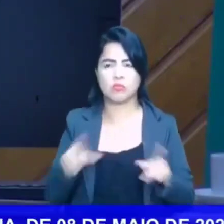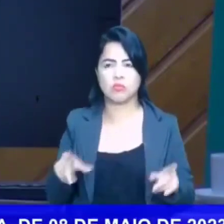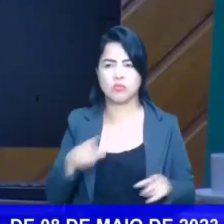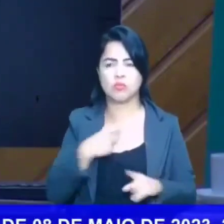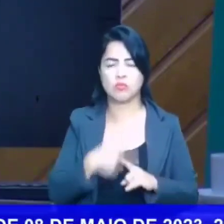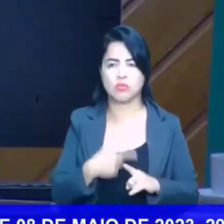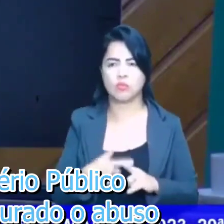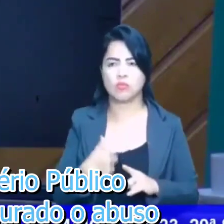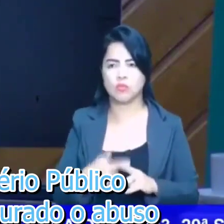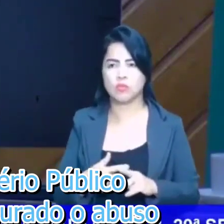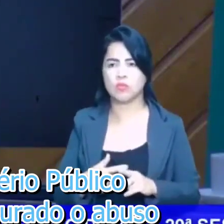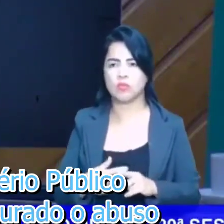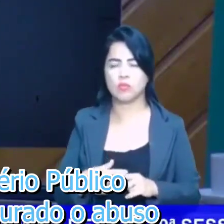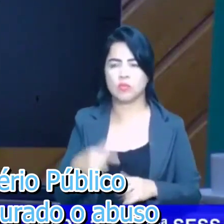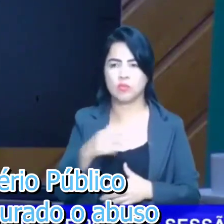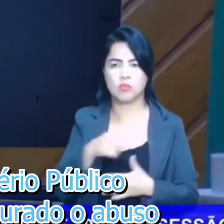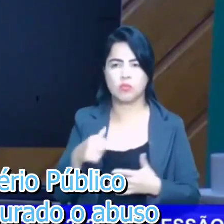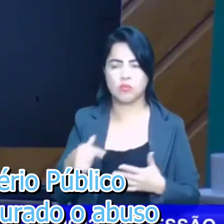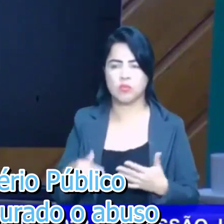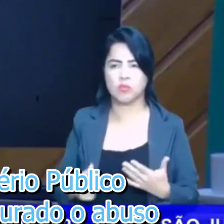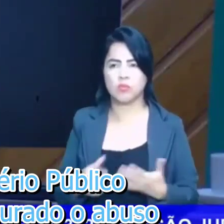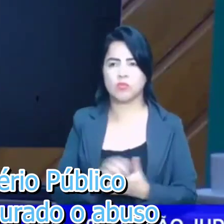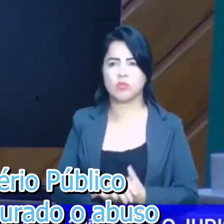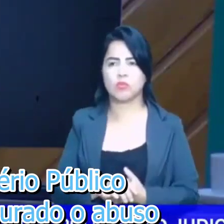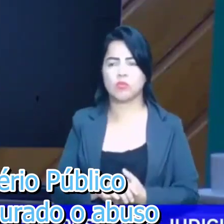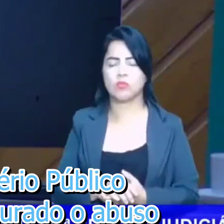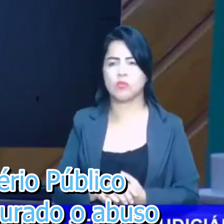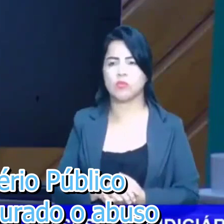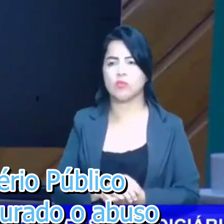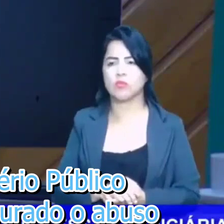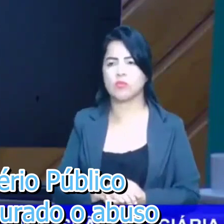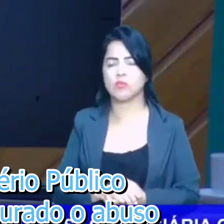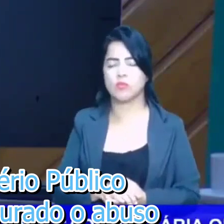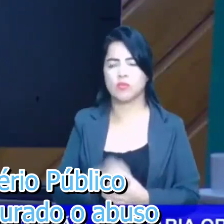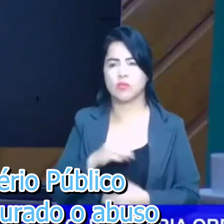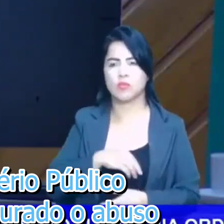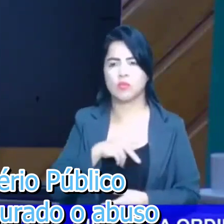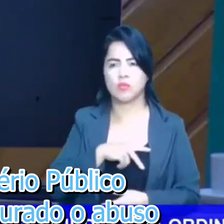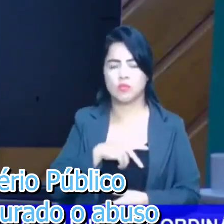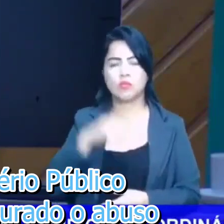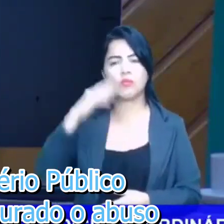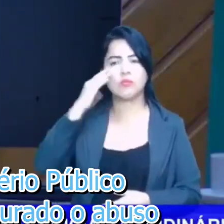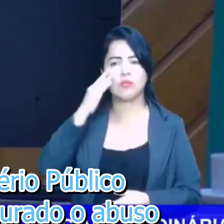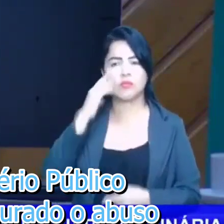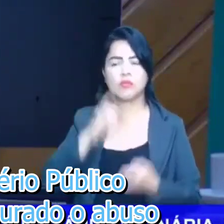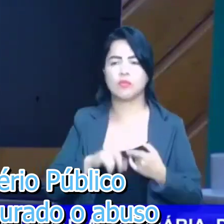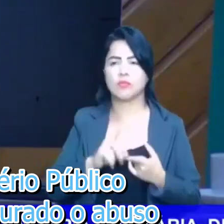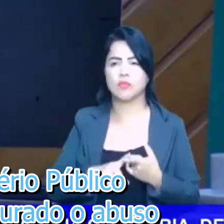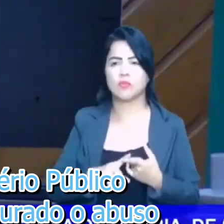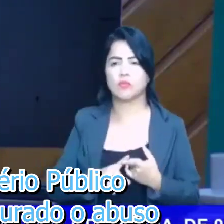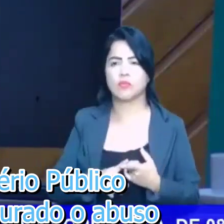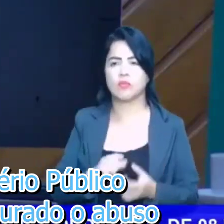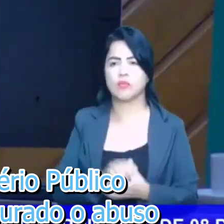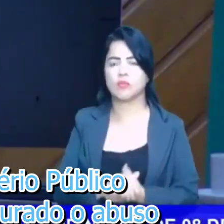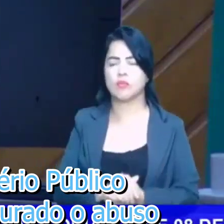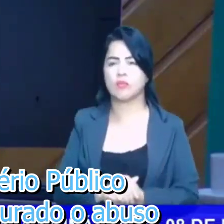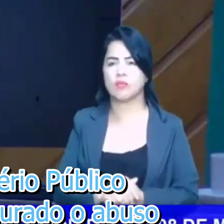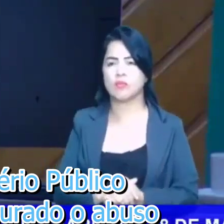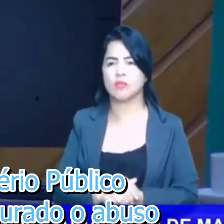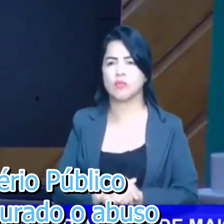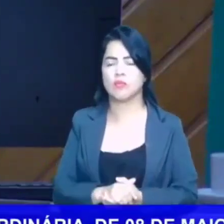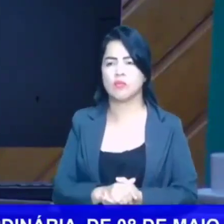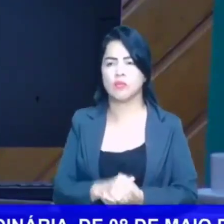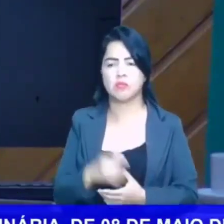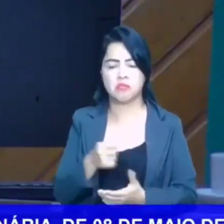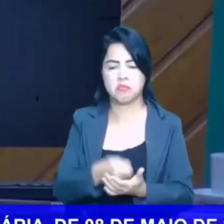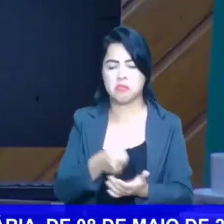porque sobre os fatos não há incidência da coisa julgada. O Ministério Público Eleitoral entende que também não restou configurado